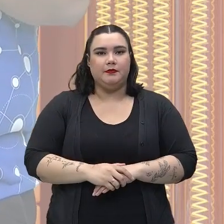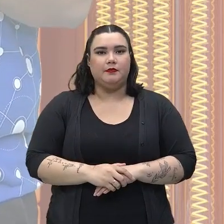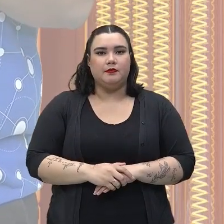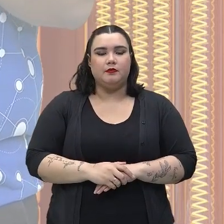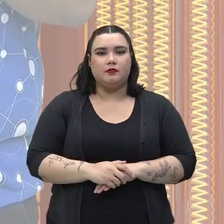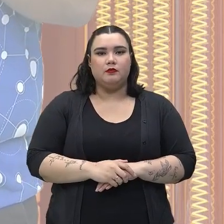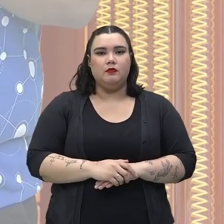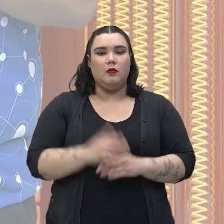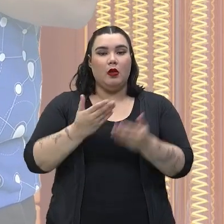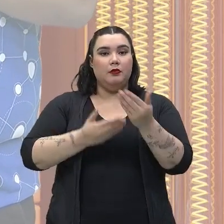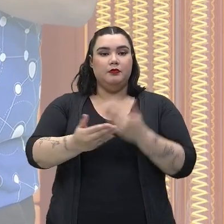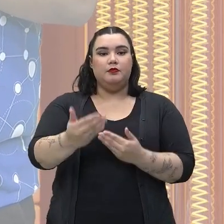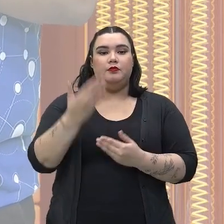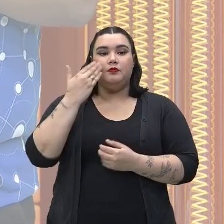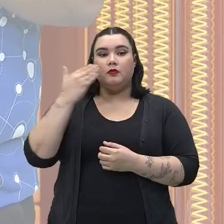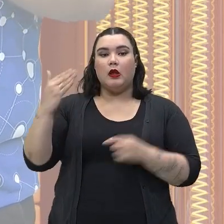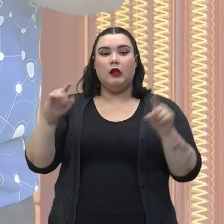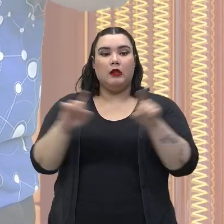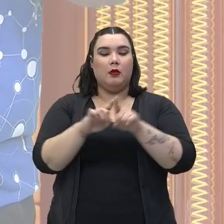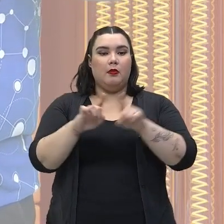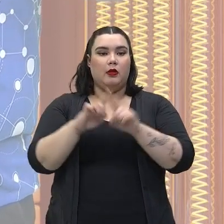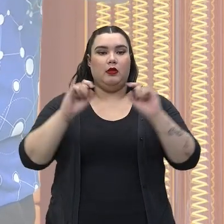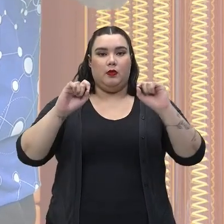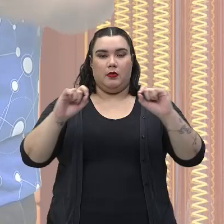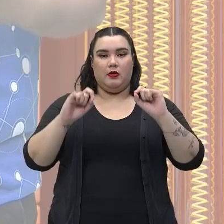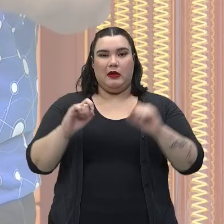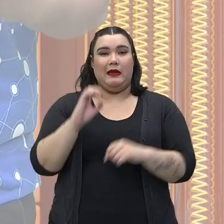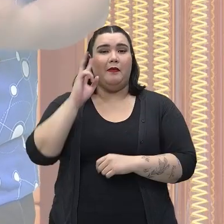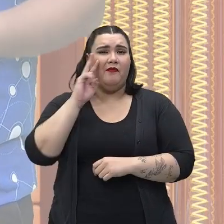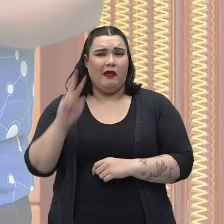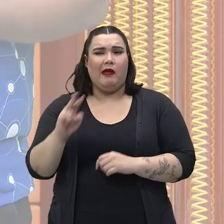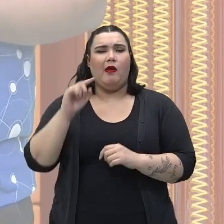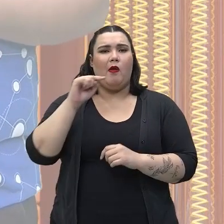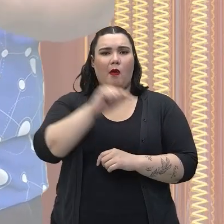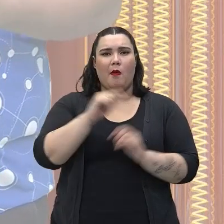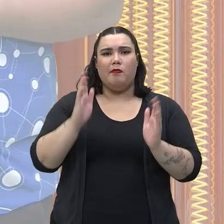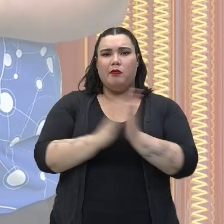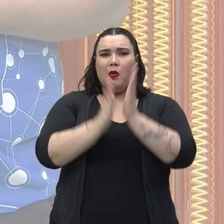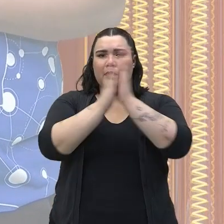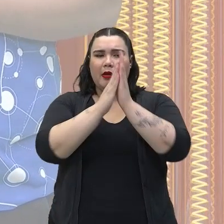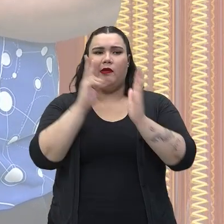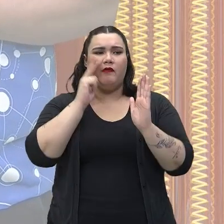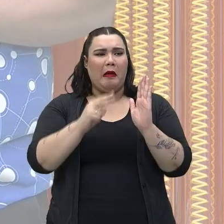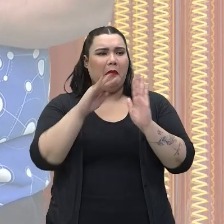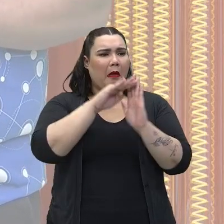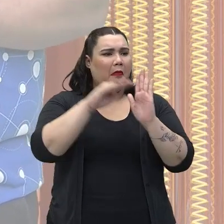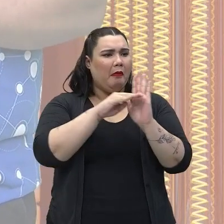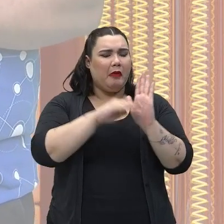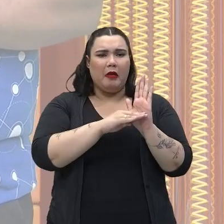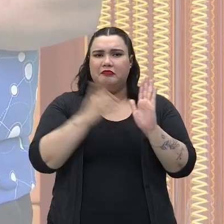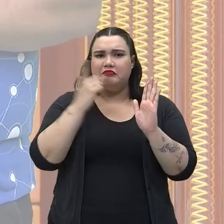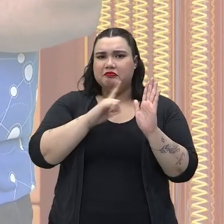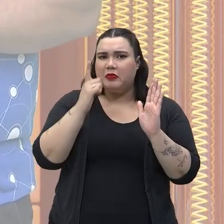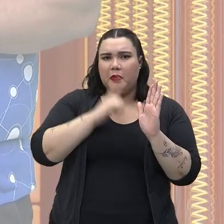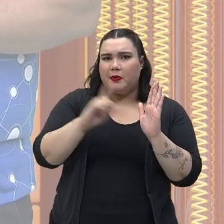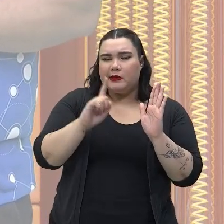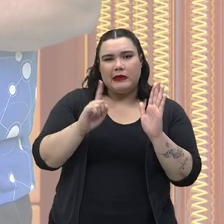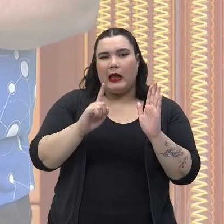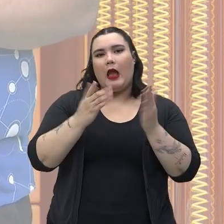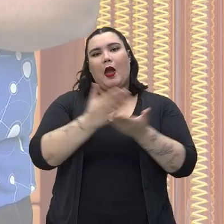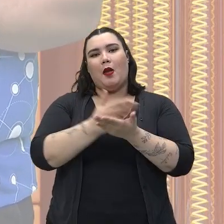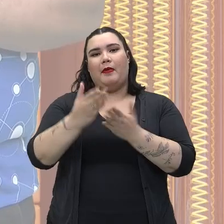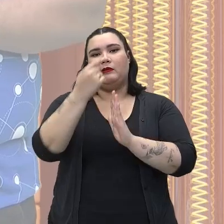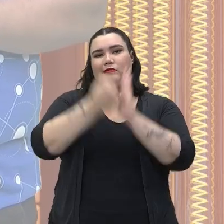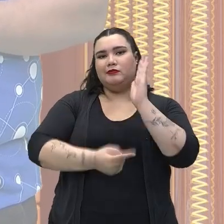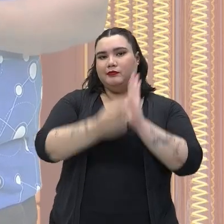vamos ter também nesse momento, né, após ver que não vai dar muito certo, o processo de extinção do Diretório e seus efeitos.